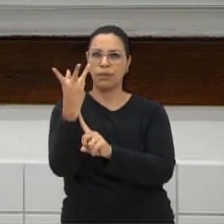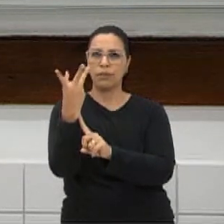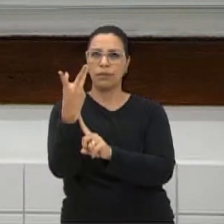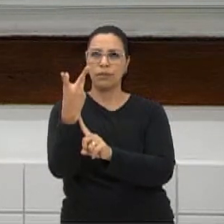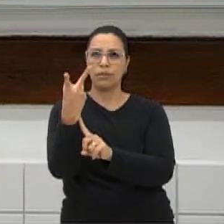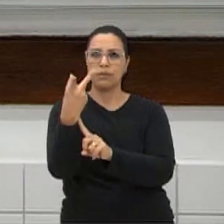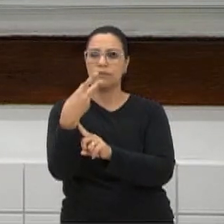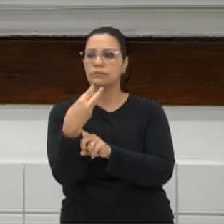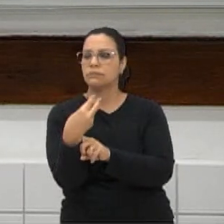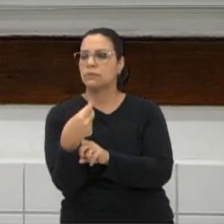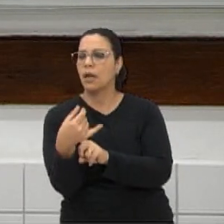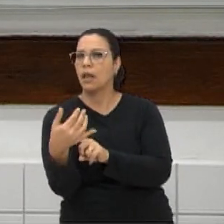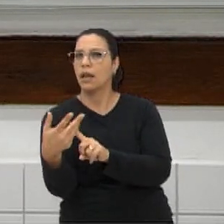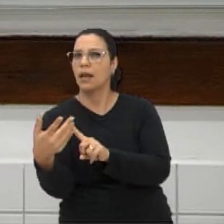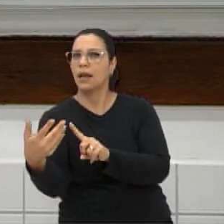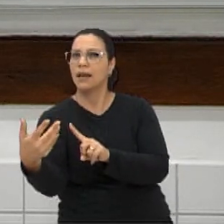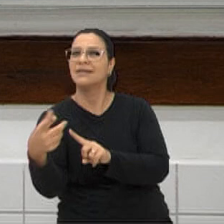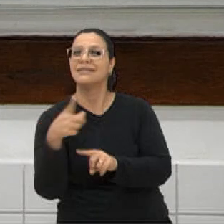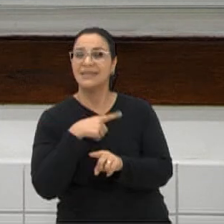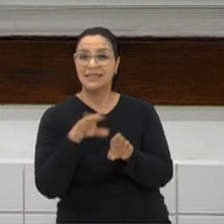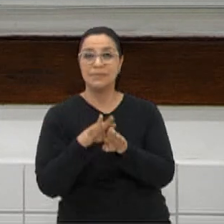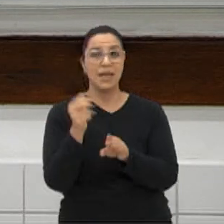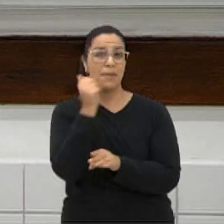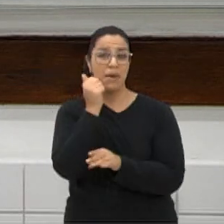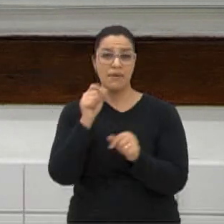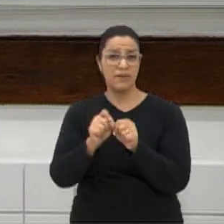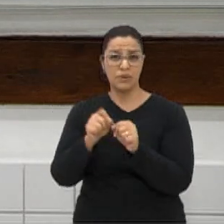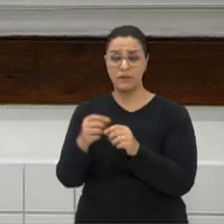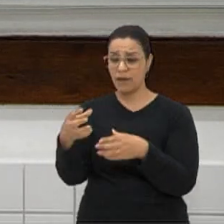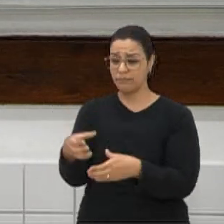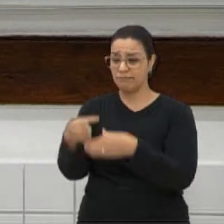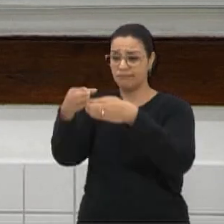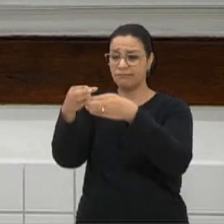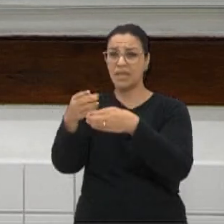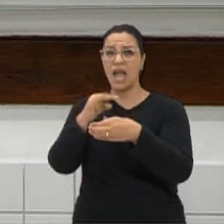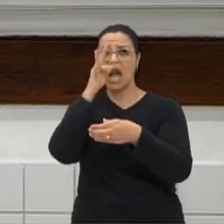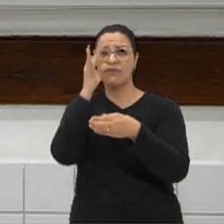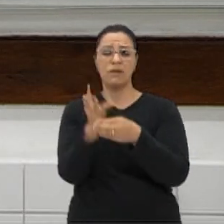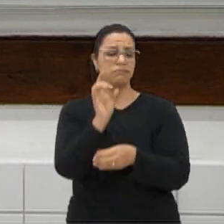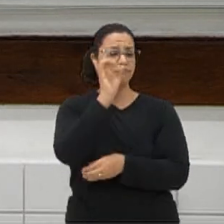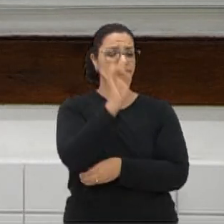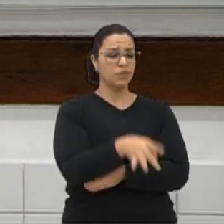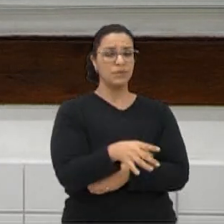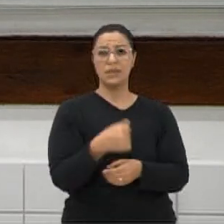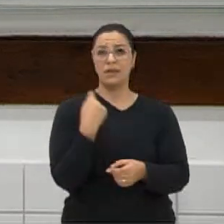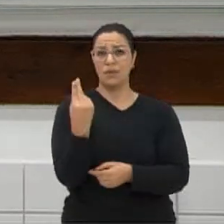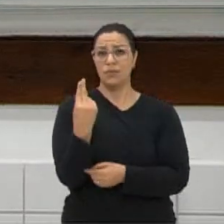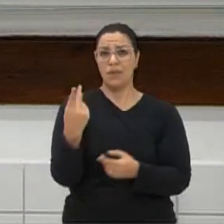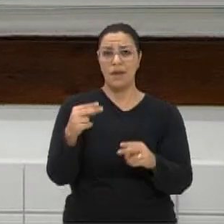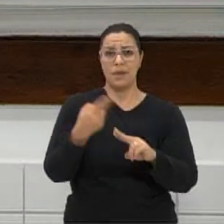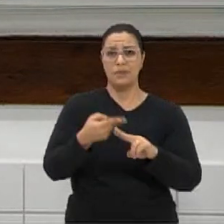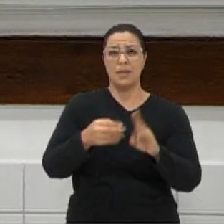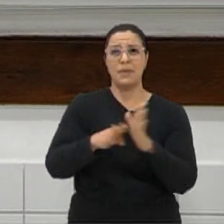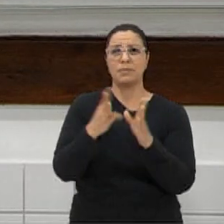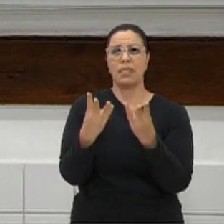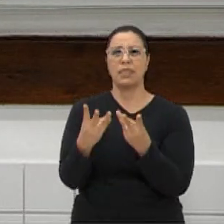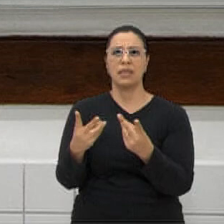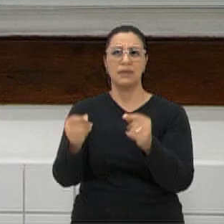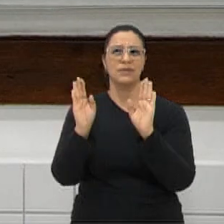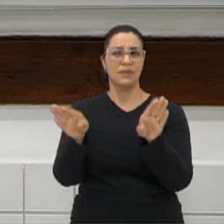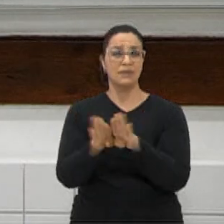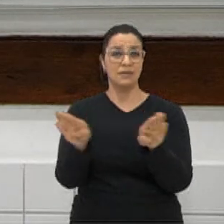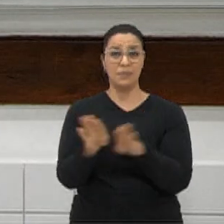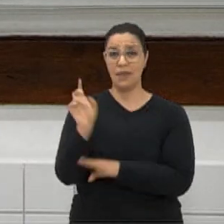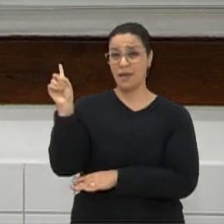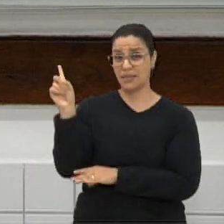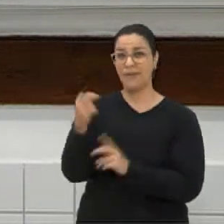E você vai percebendo que vai chegar um momento que sua mãe vai pegar aquela flor e vai ter que jogar fora, porque ela já não tem mais sentido ficar ali, porque ela está em decomposição. A